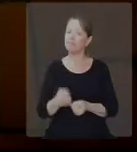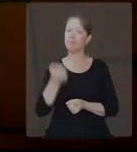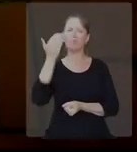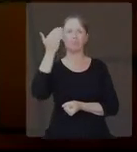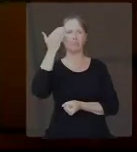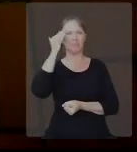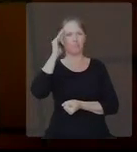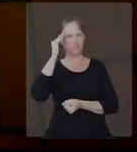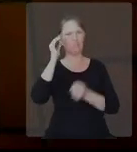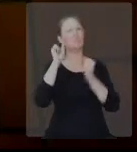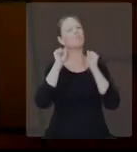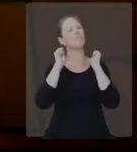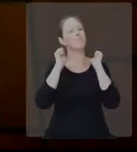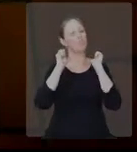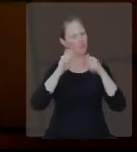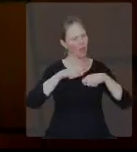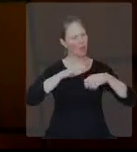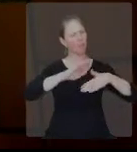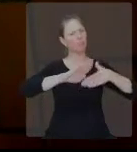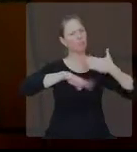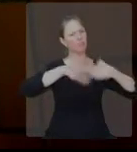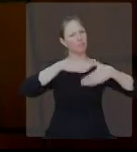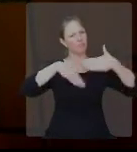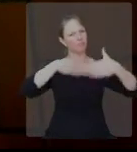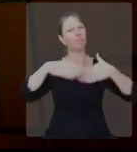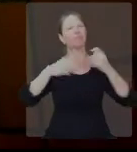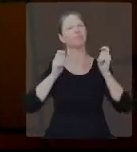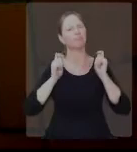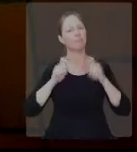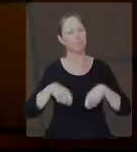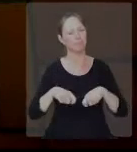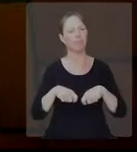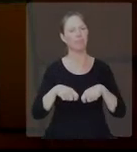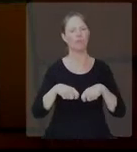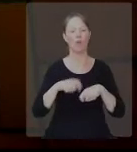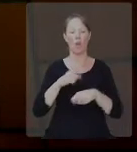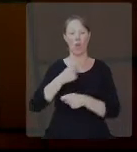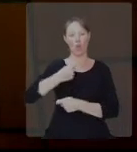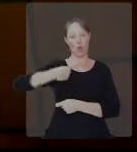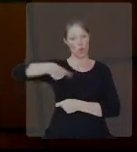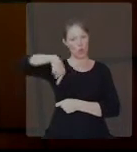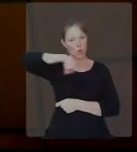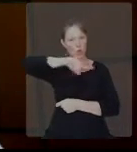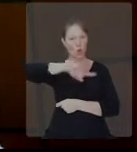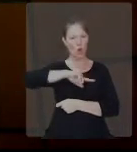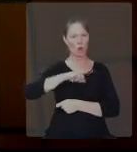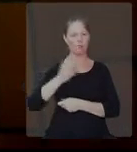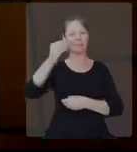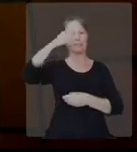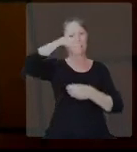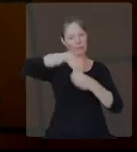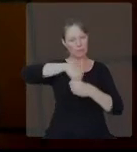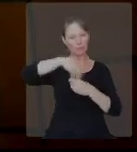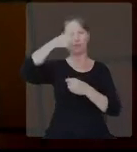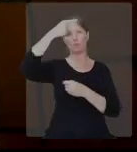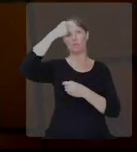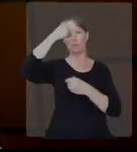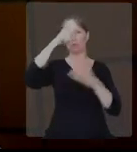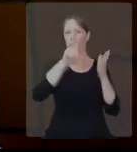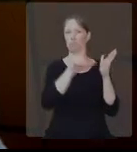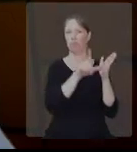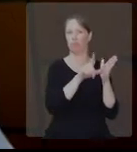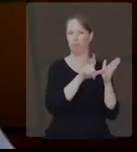compreensível e pode estar sim sendo desenvolvida, né? E no caso específico nós, como estamos numa universidade